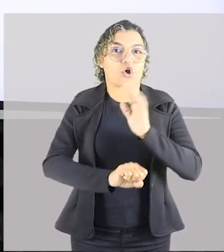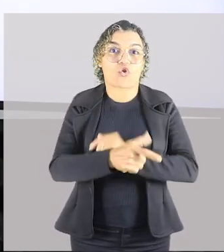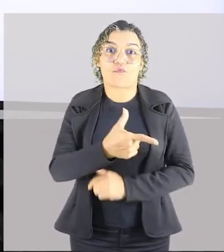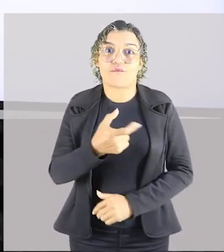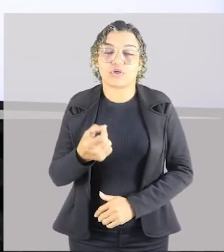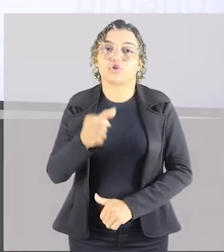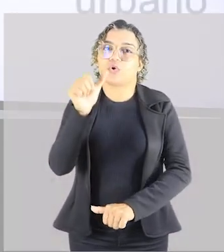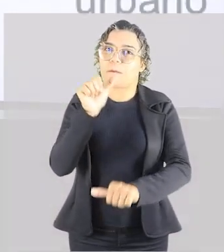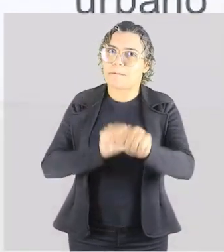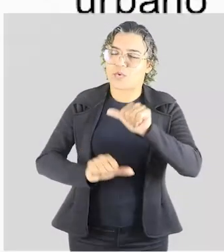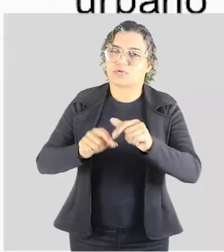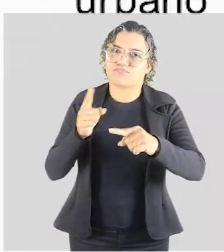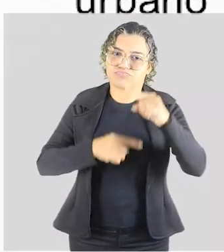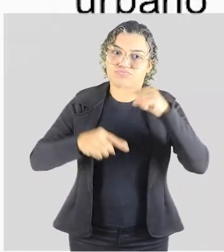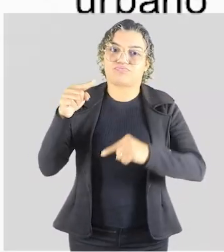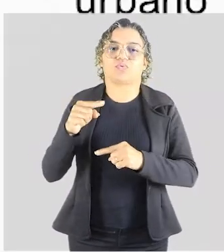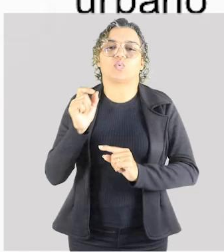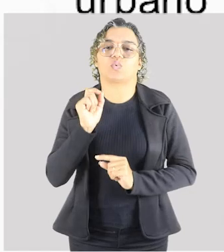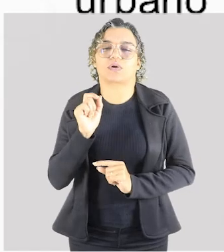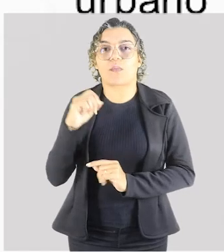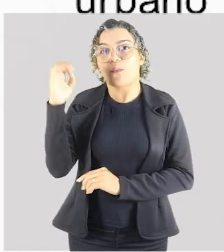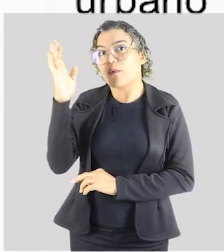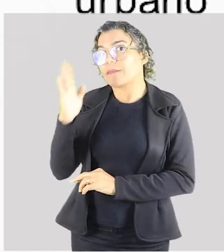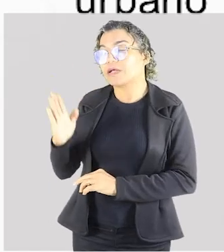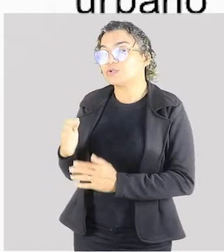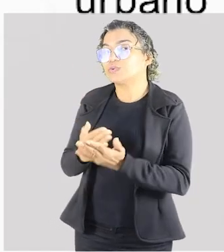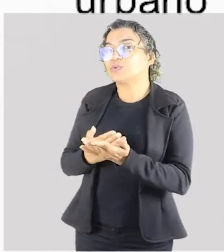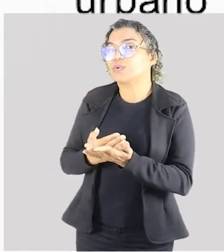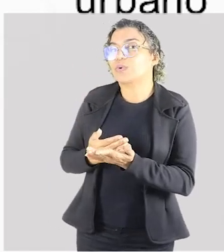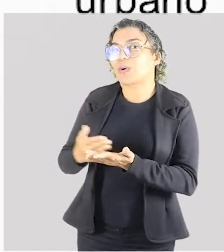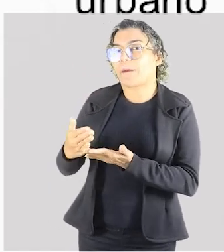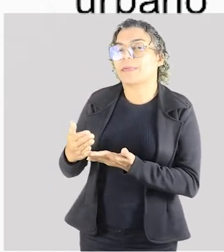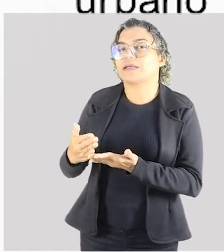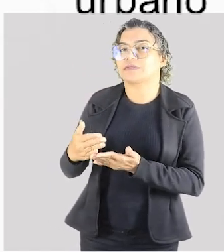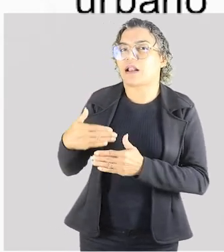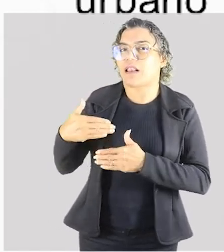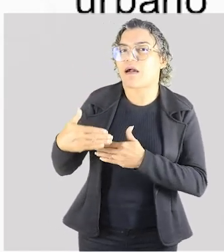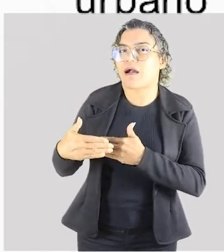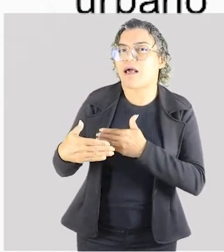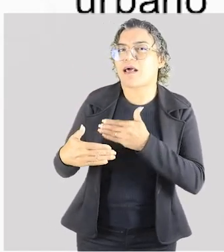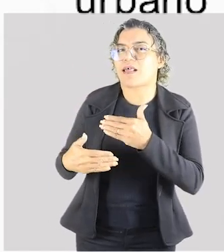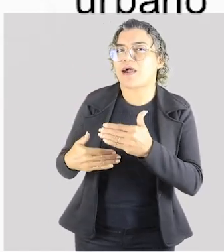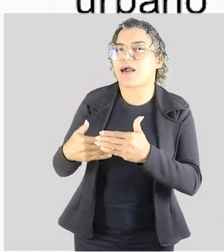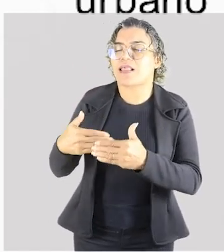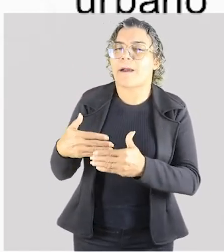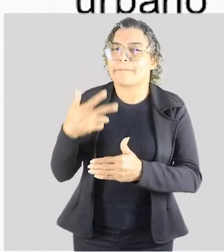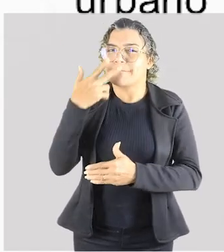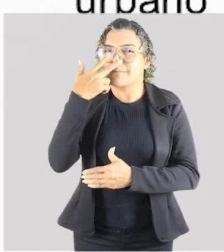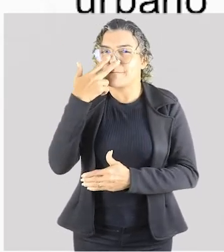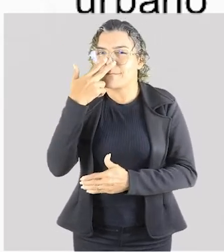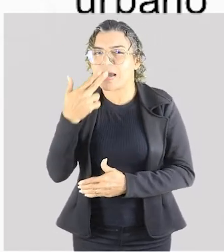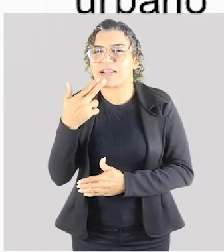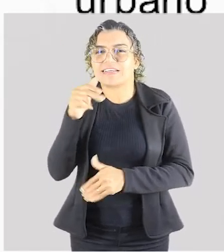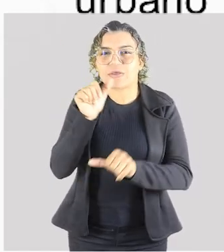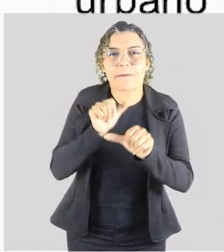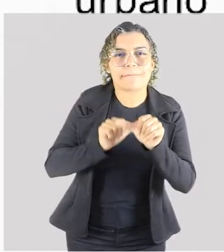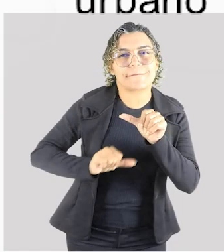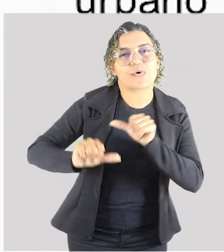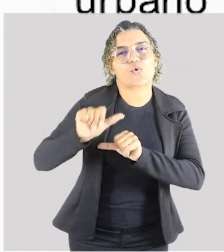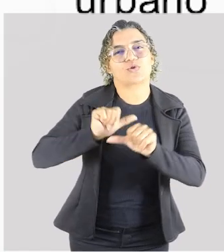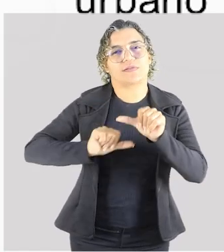está certo? É no século XX que o Brasil começa a passar pela sua metamorfose, pela